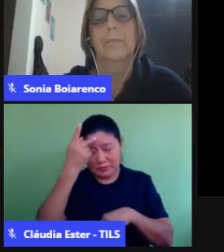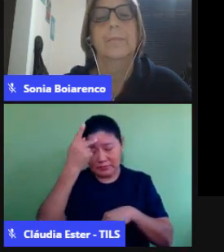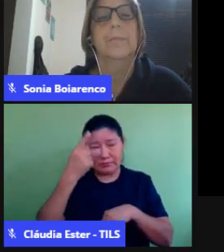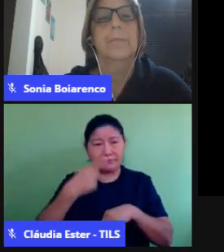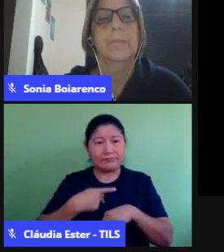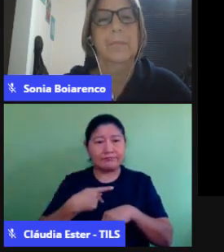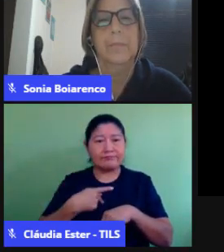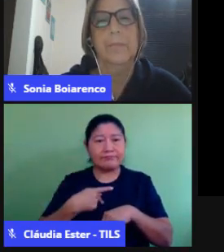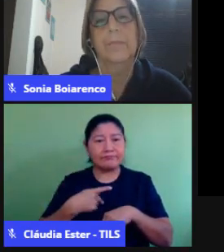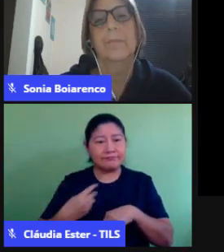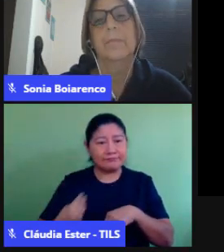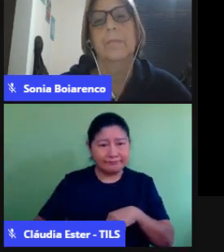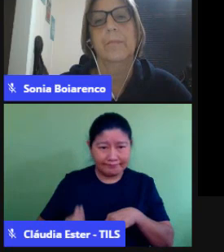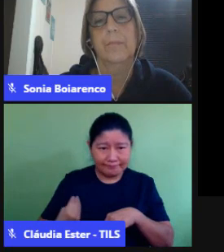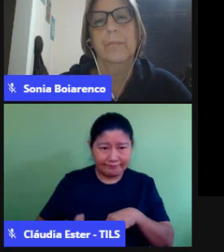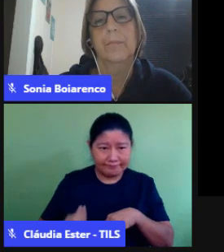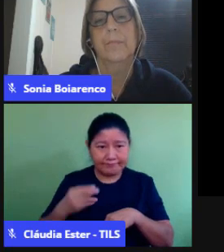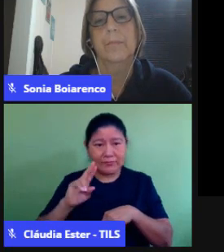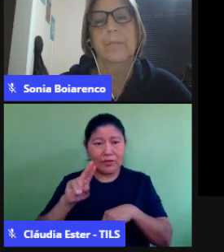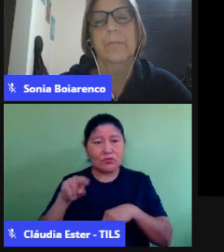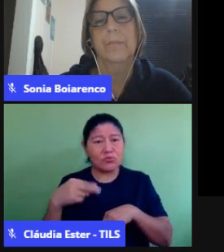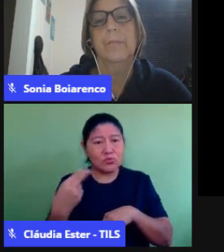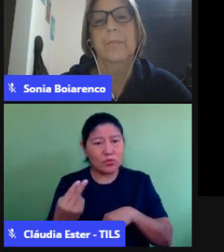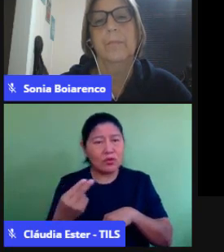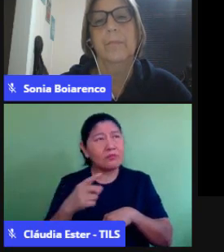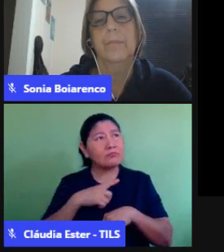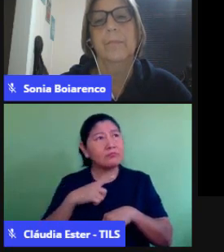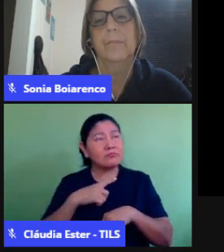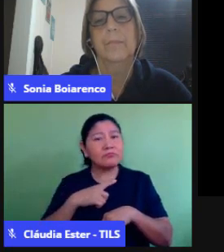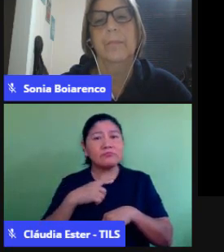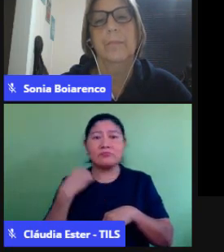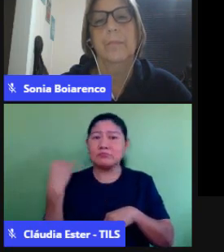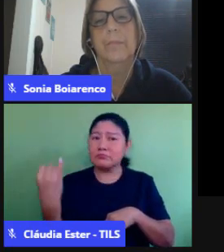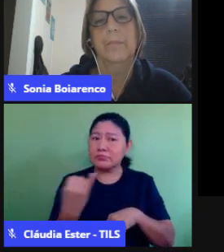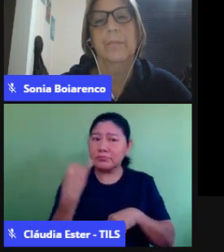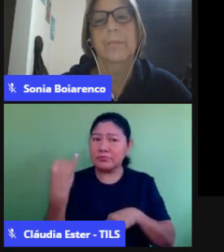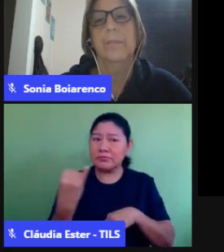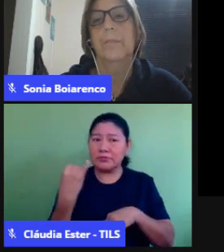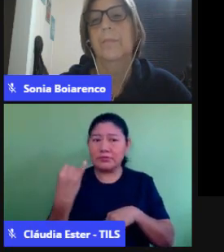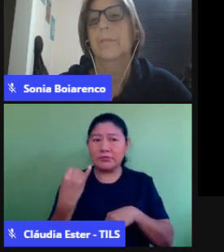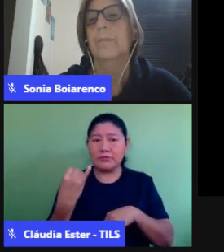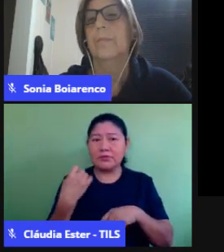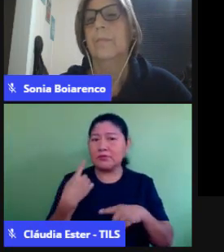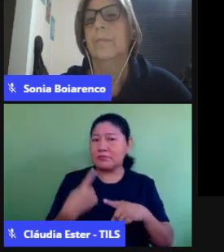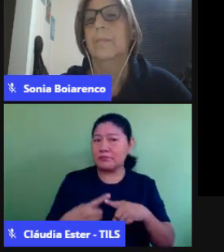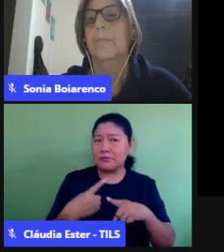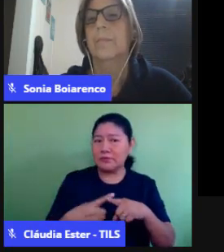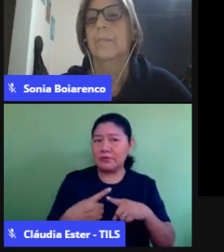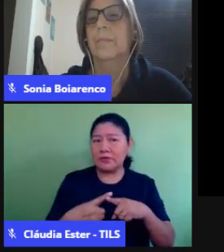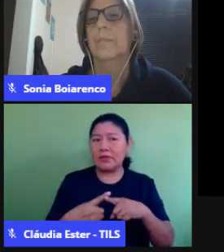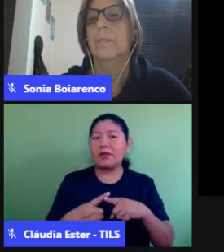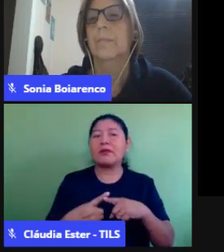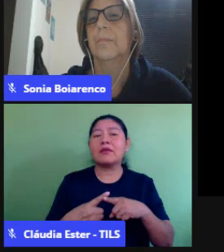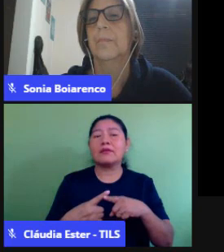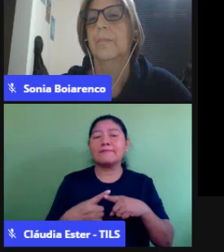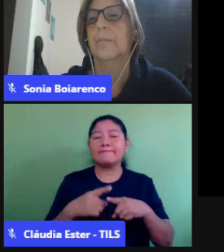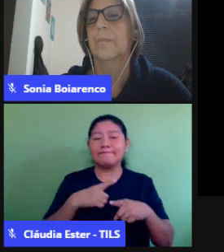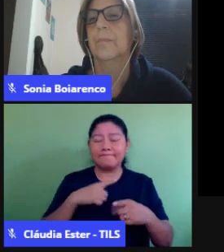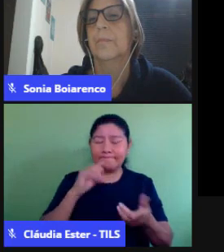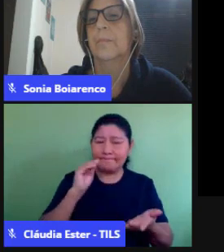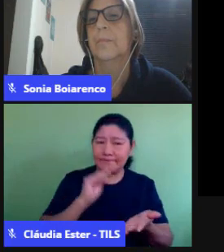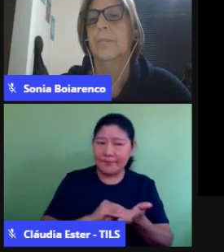E como é rico ser incompleto, né? Nesse momento. No